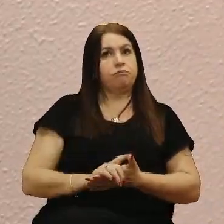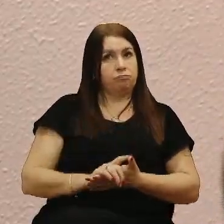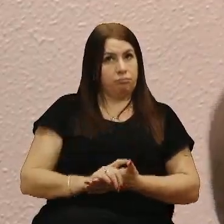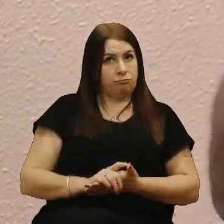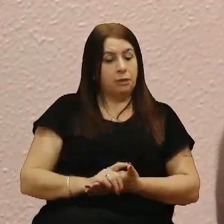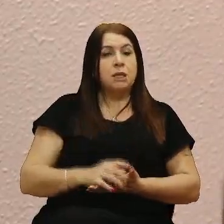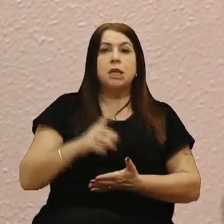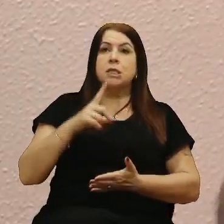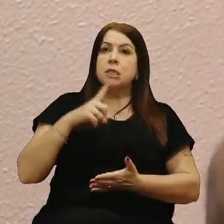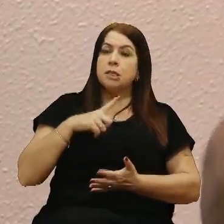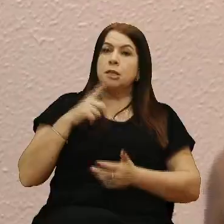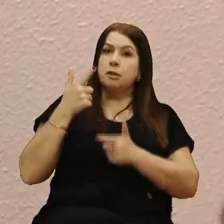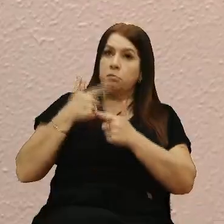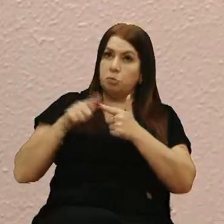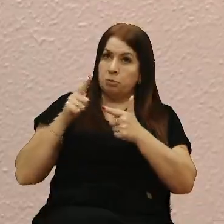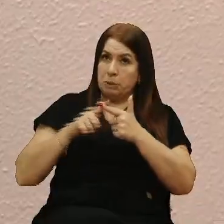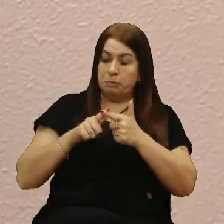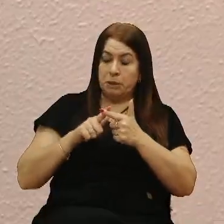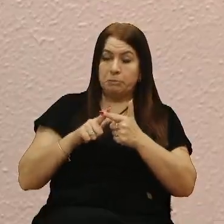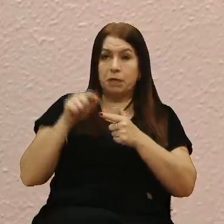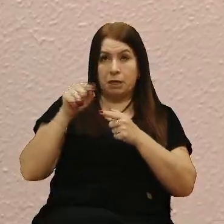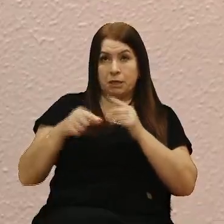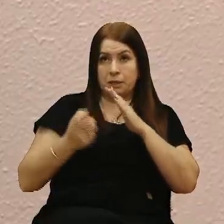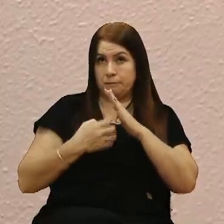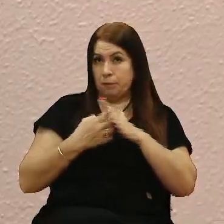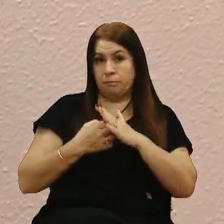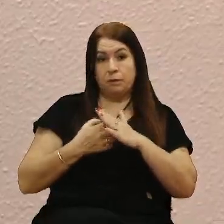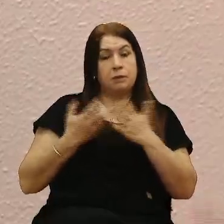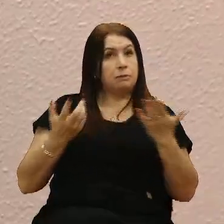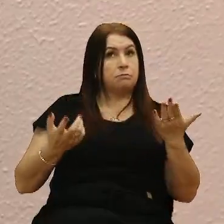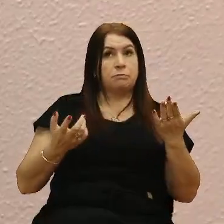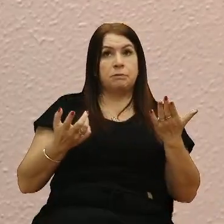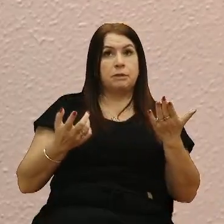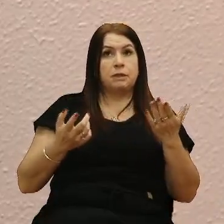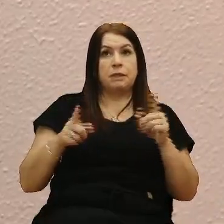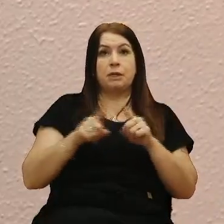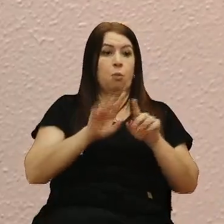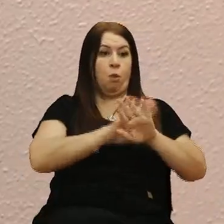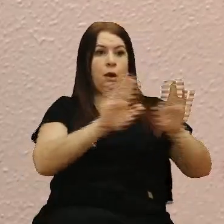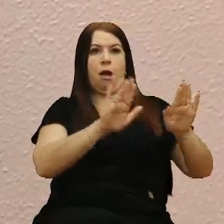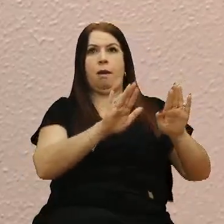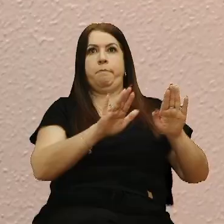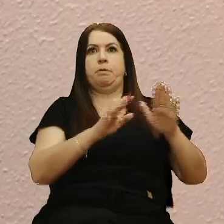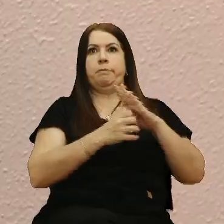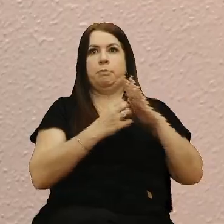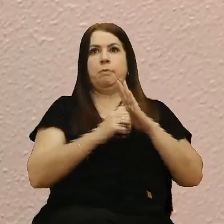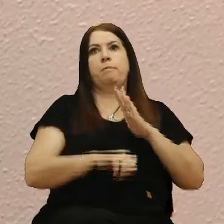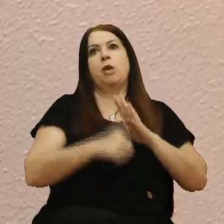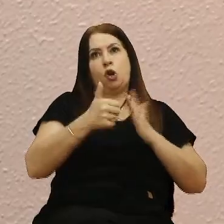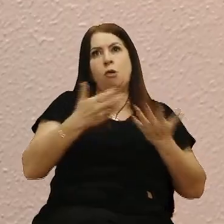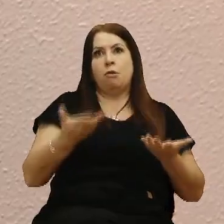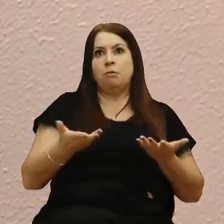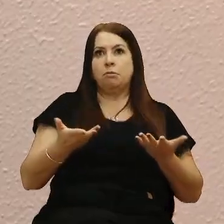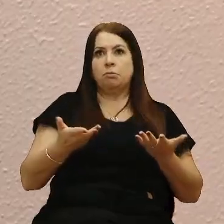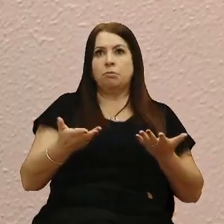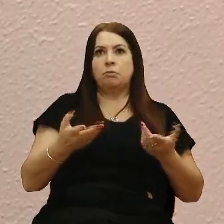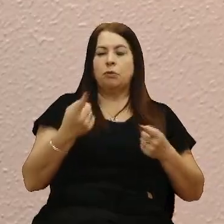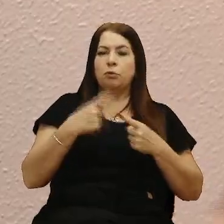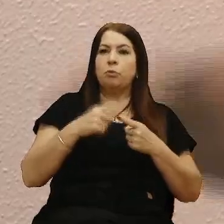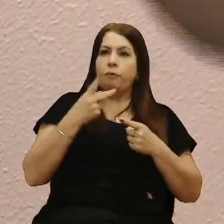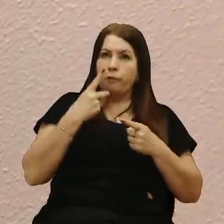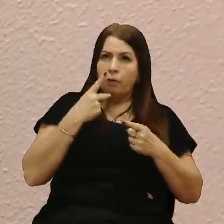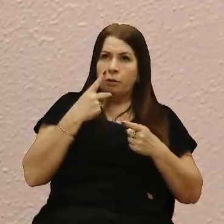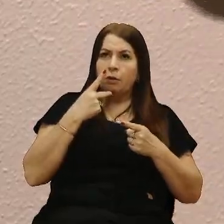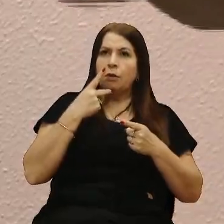se tem problema na companhia, a gente não mata a companhia, né? A gente melhora a companhia. Porque, como eu